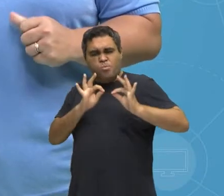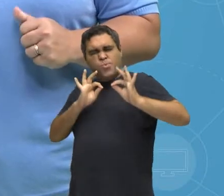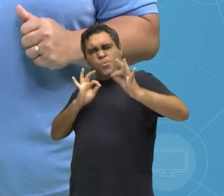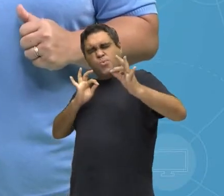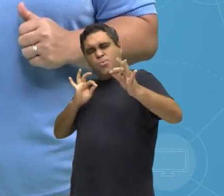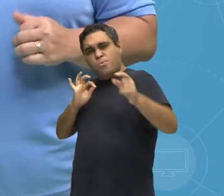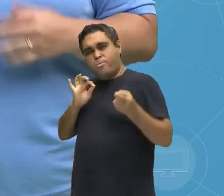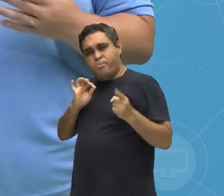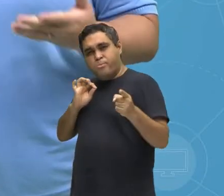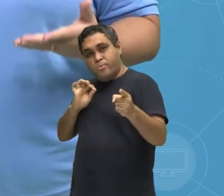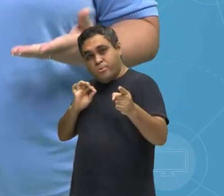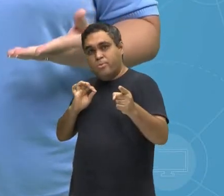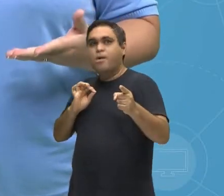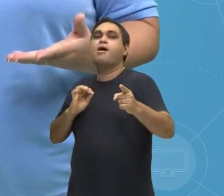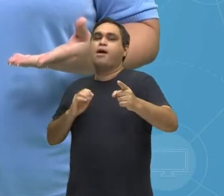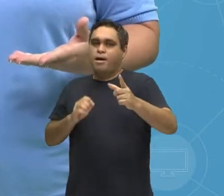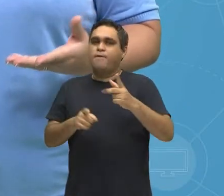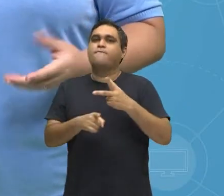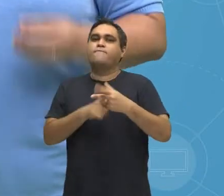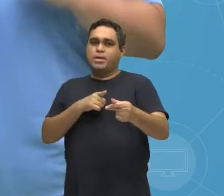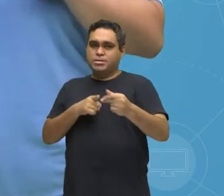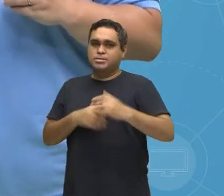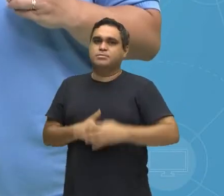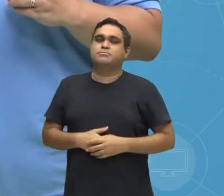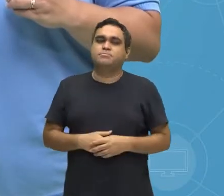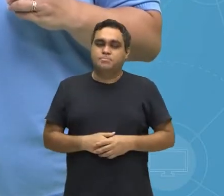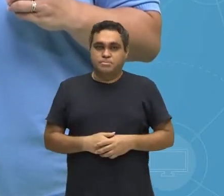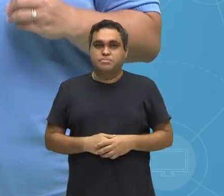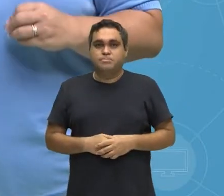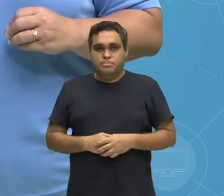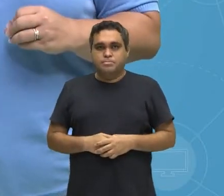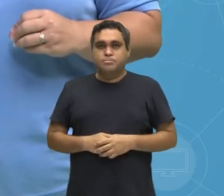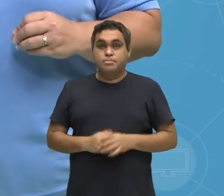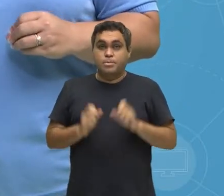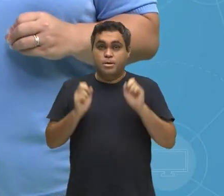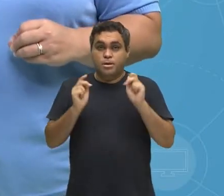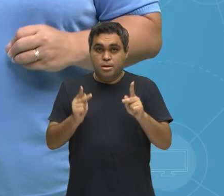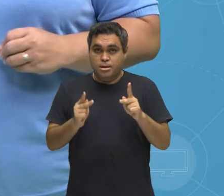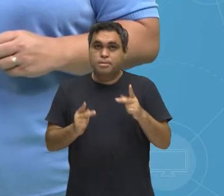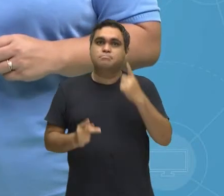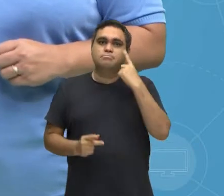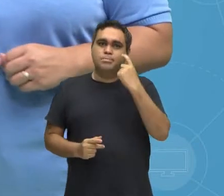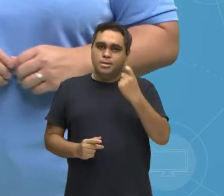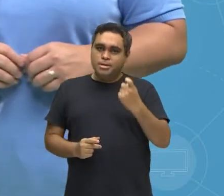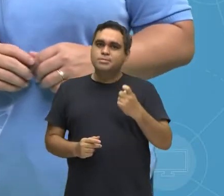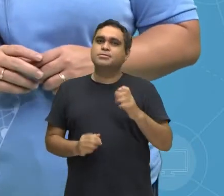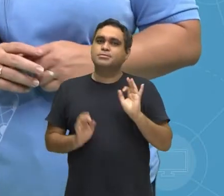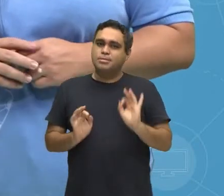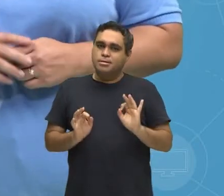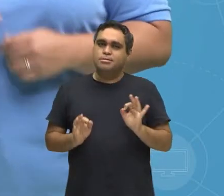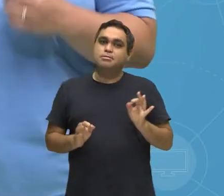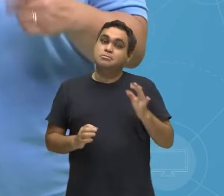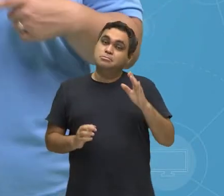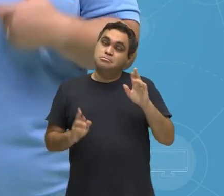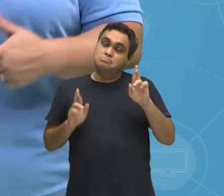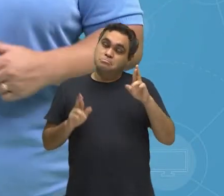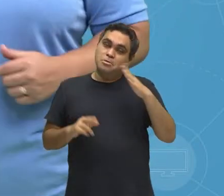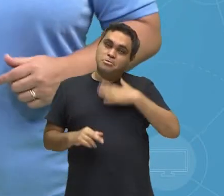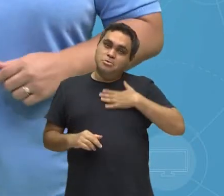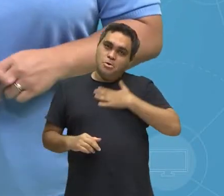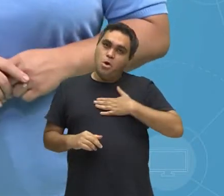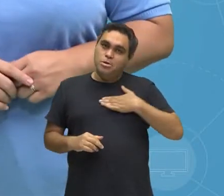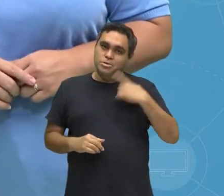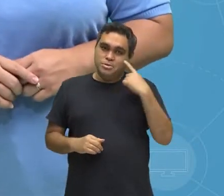do dardo, né? Certo, gente? Bem interessante, né? Espero que vocês estejam